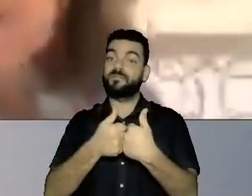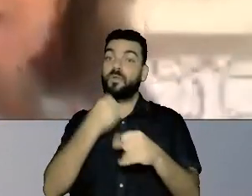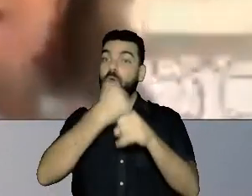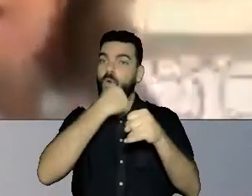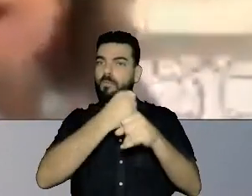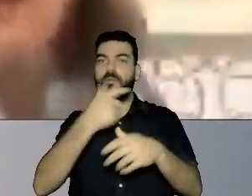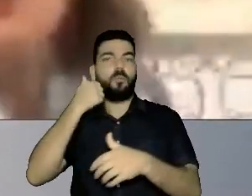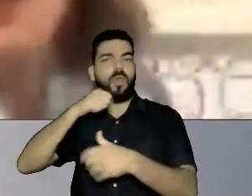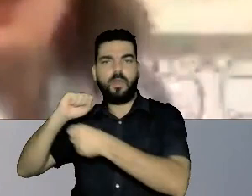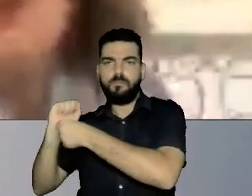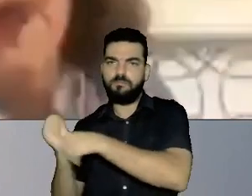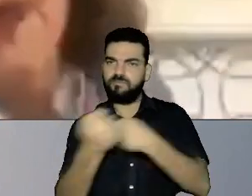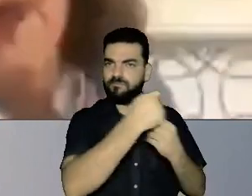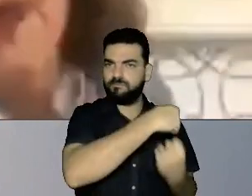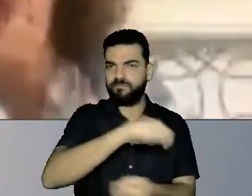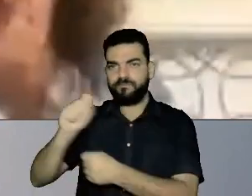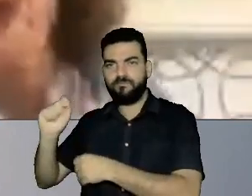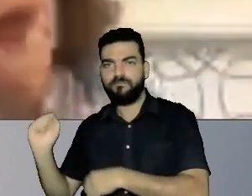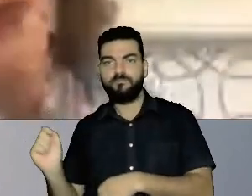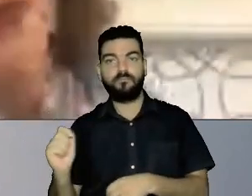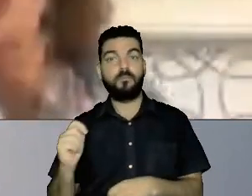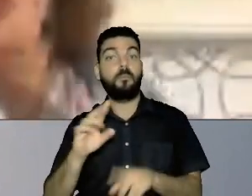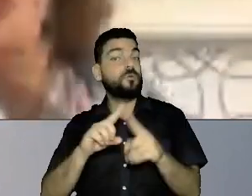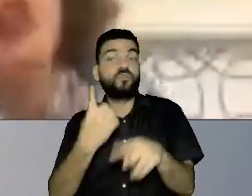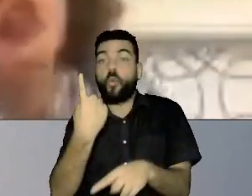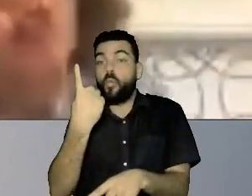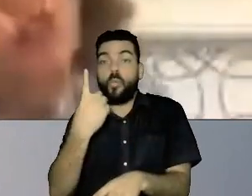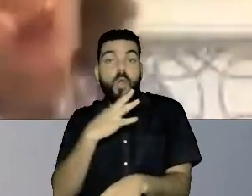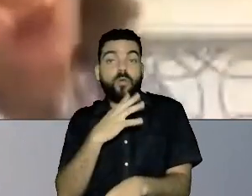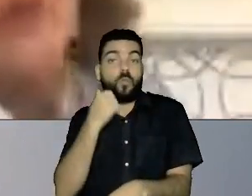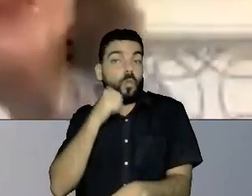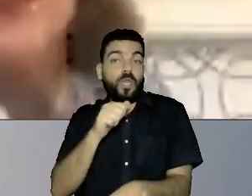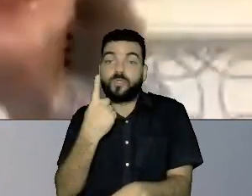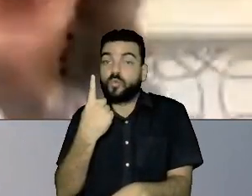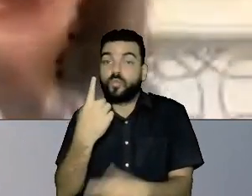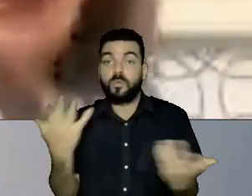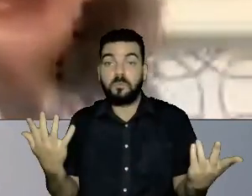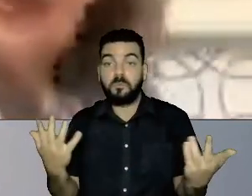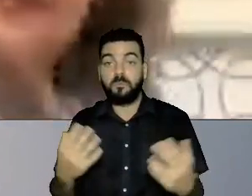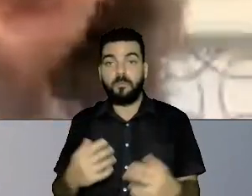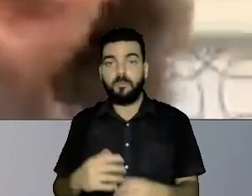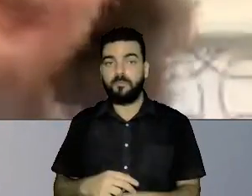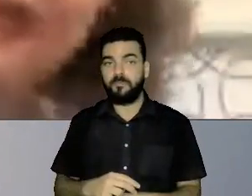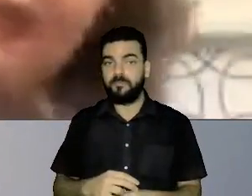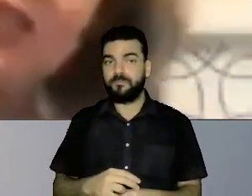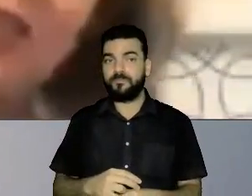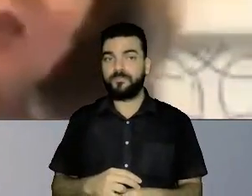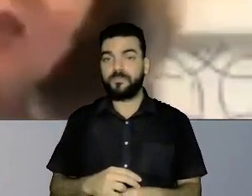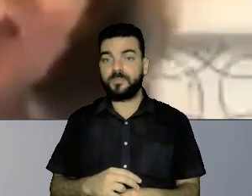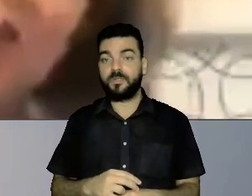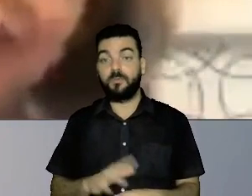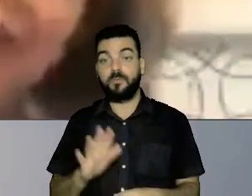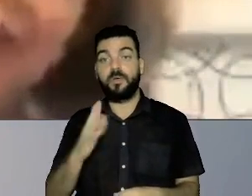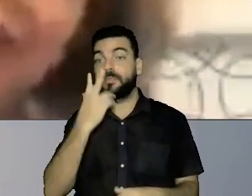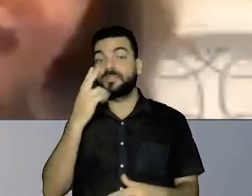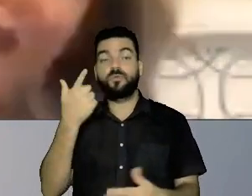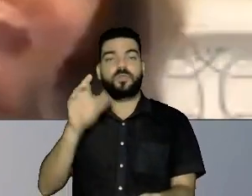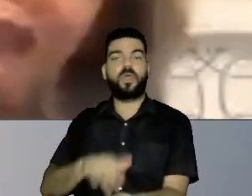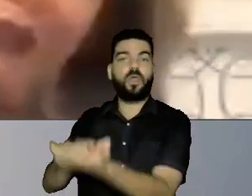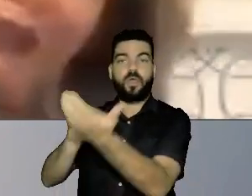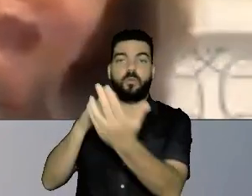Bueno, mas eu não me lembro também de esculturas que homenageiem